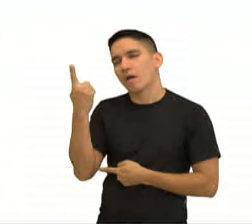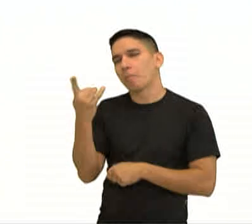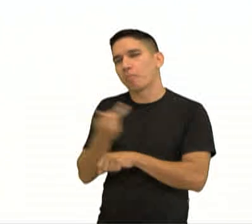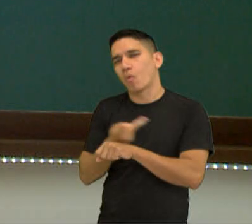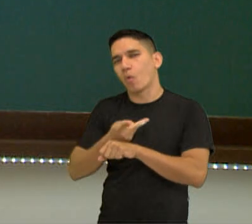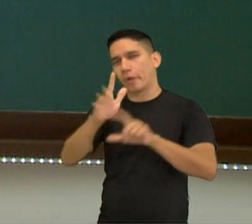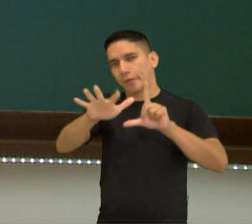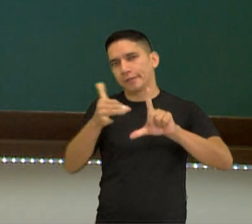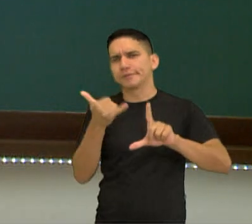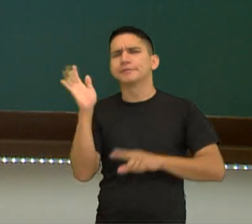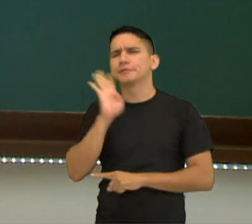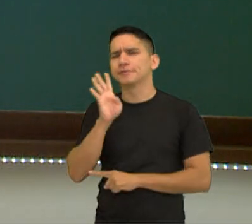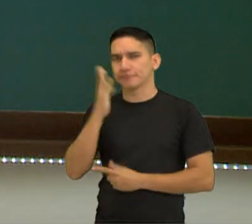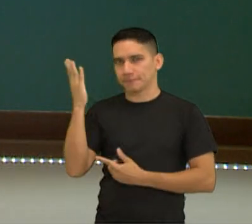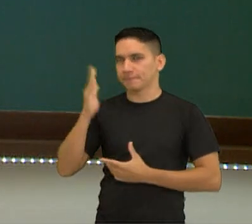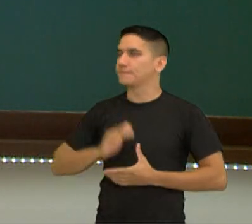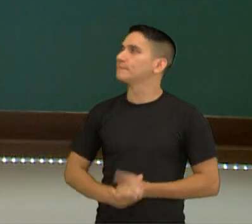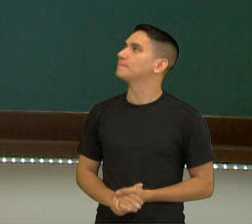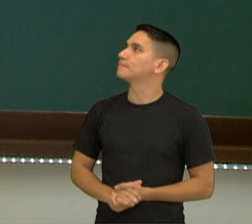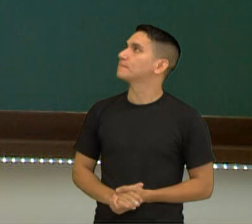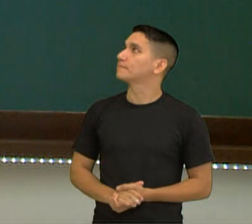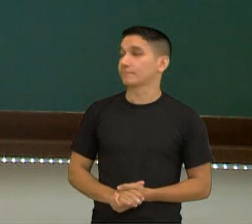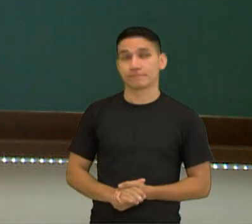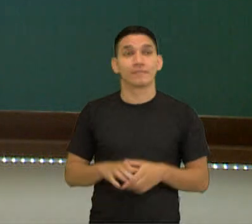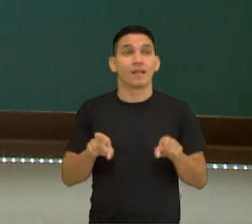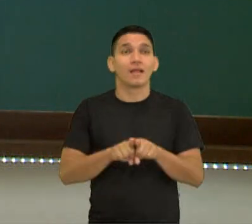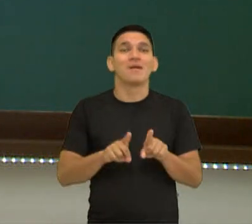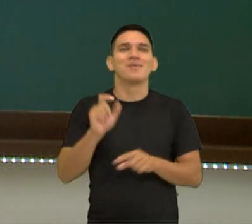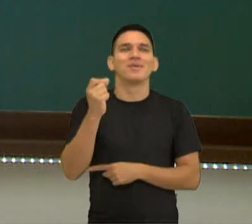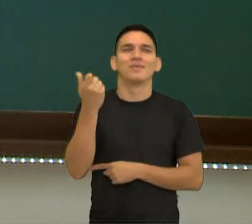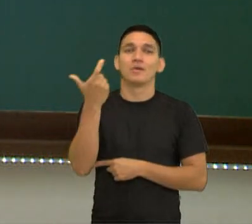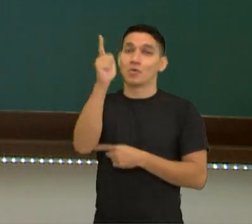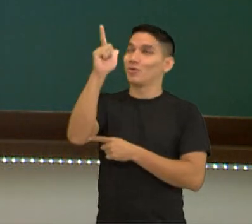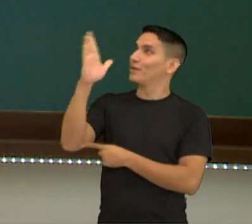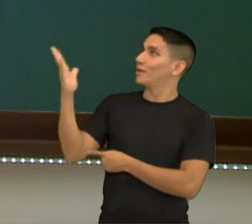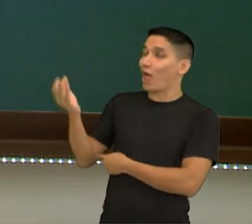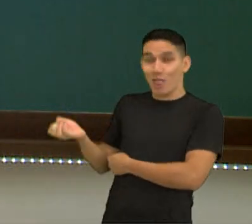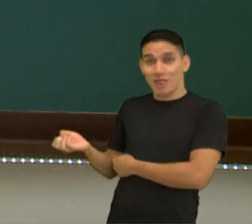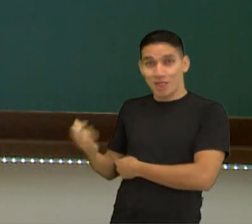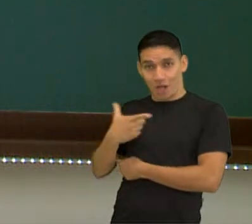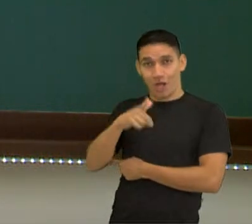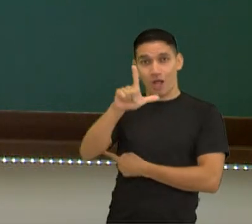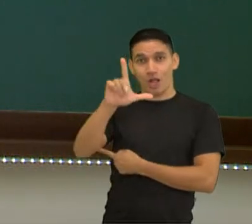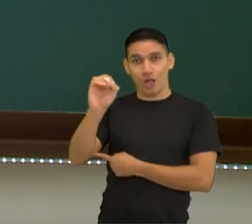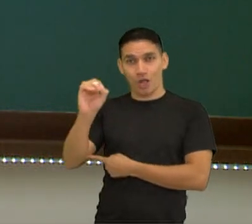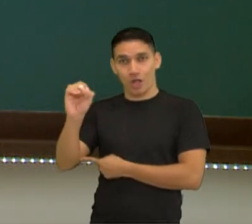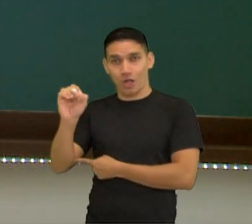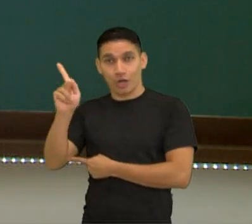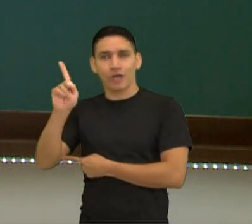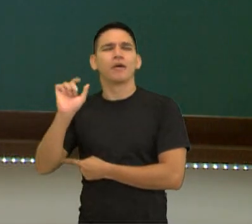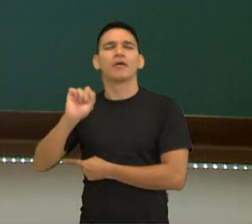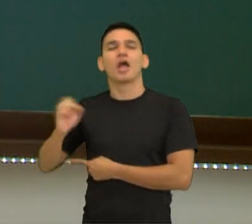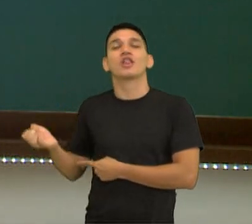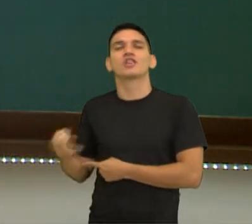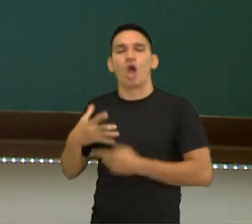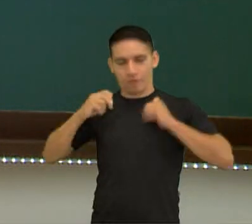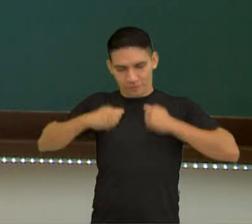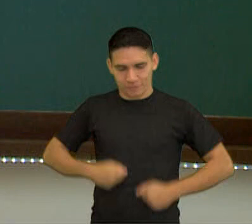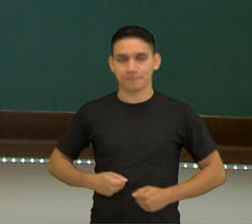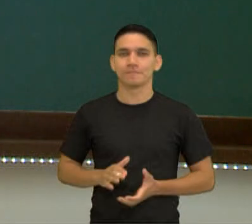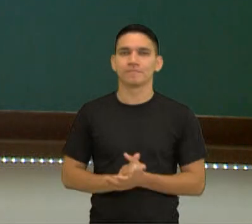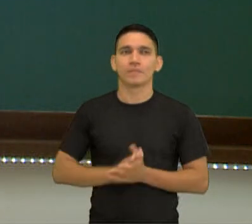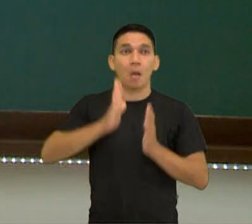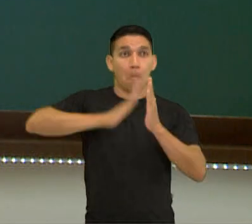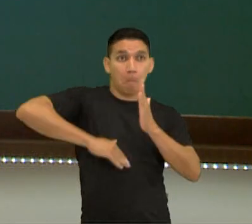muito legal esse vídeo. Aqui nós temos o New Look. Em 1956, o pintor